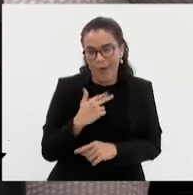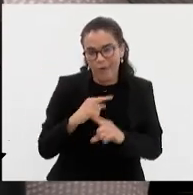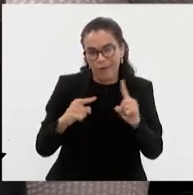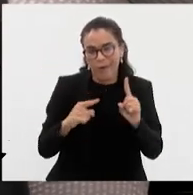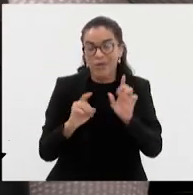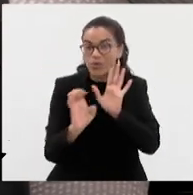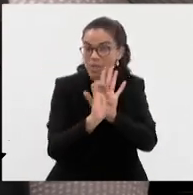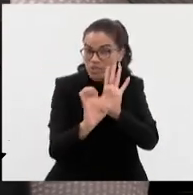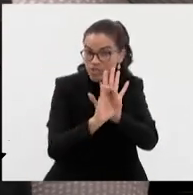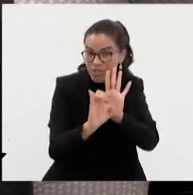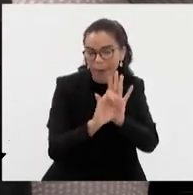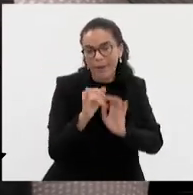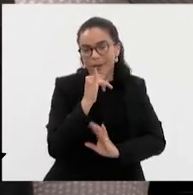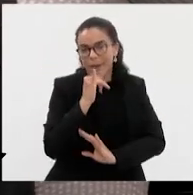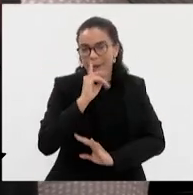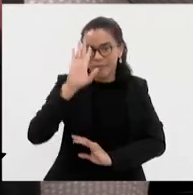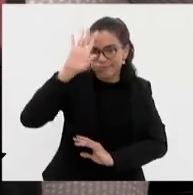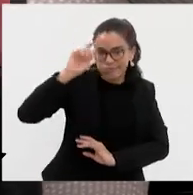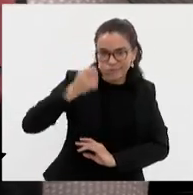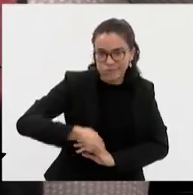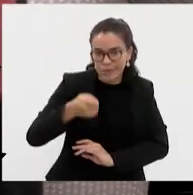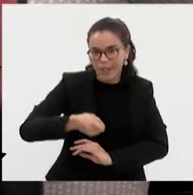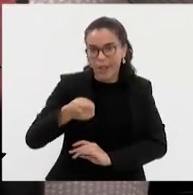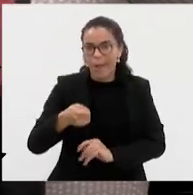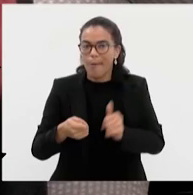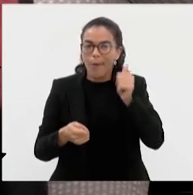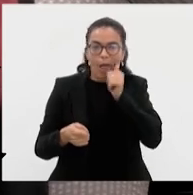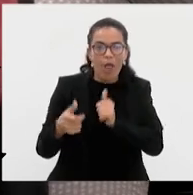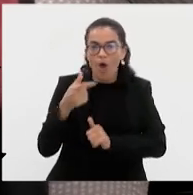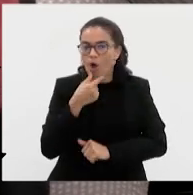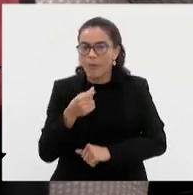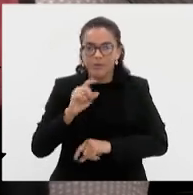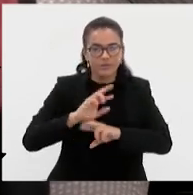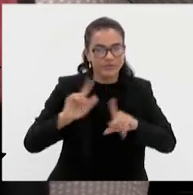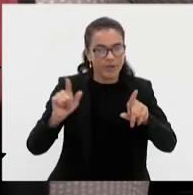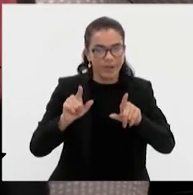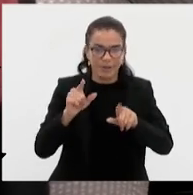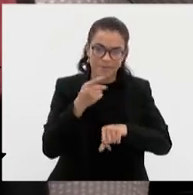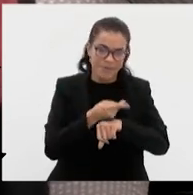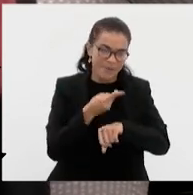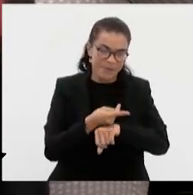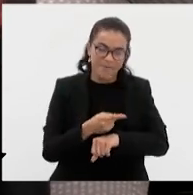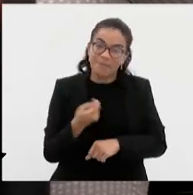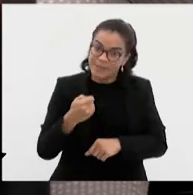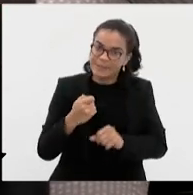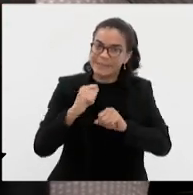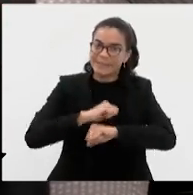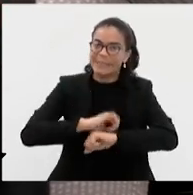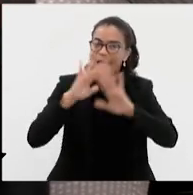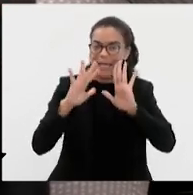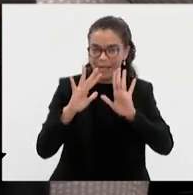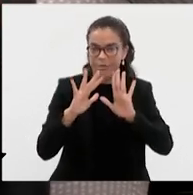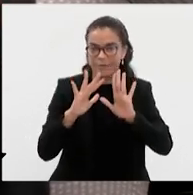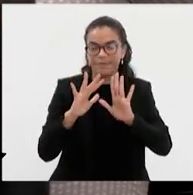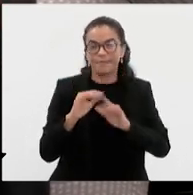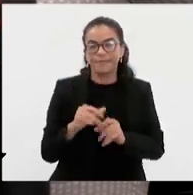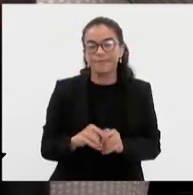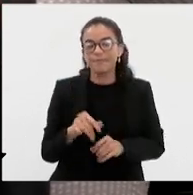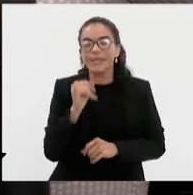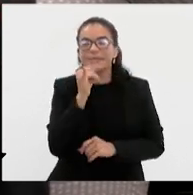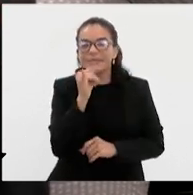que for, para fazer a distinção entre homens e mulheres. Aí tem que ficar absolutamente claro. Quando